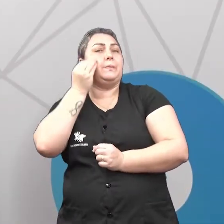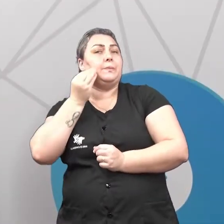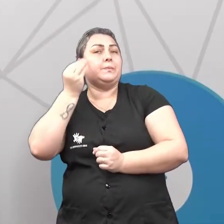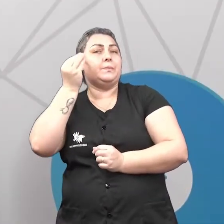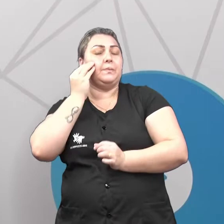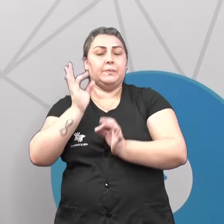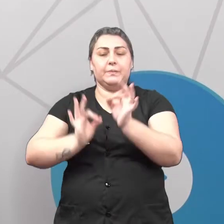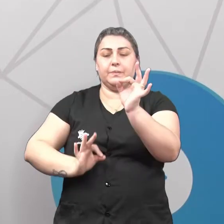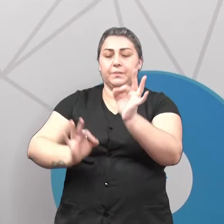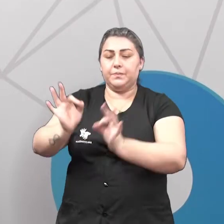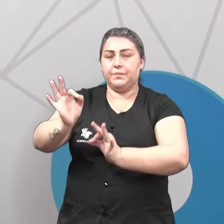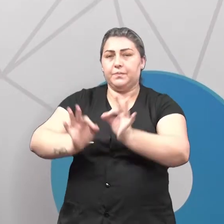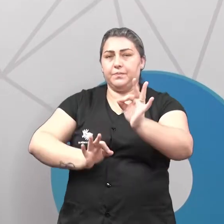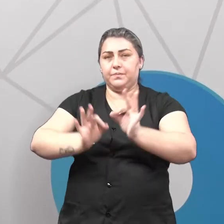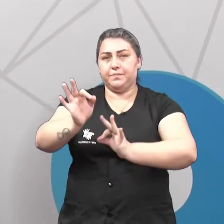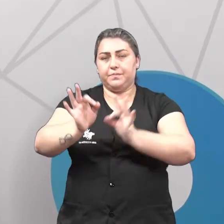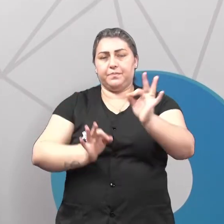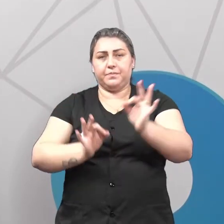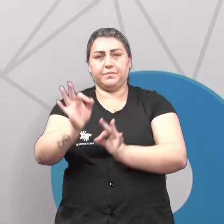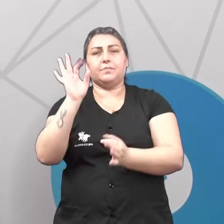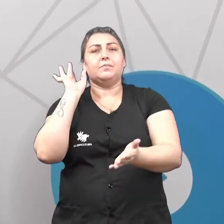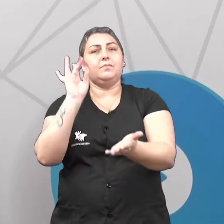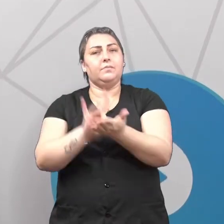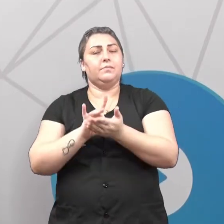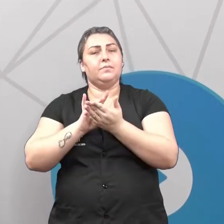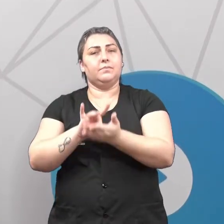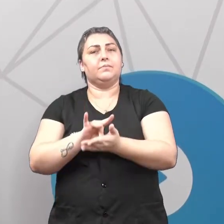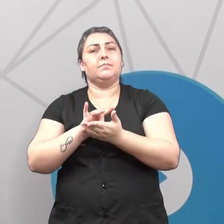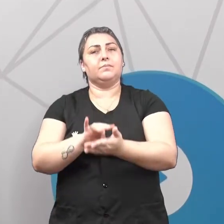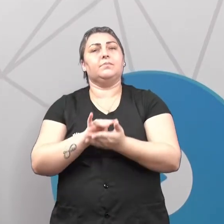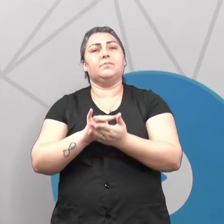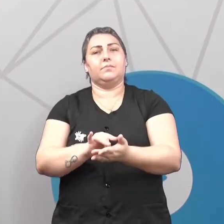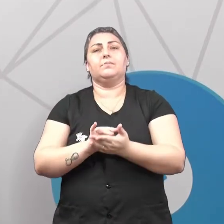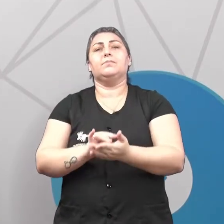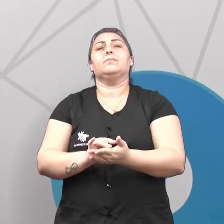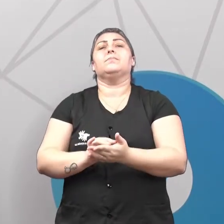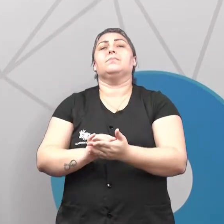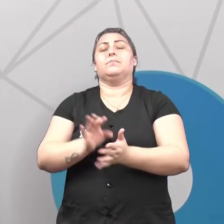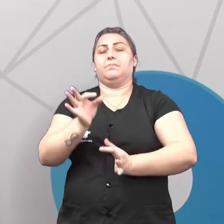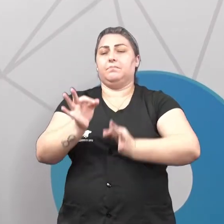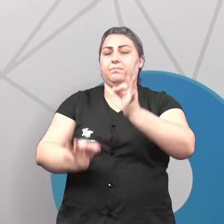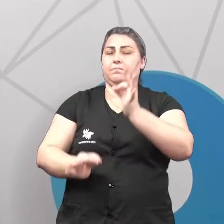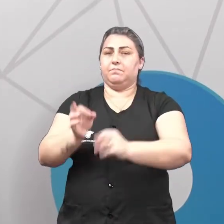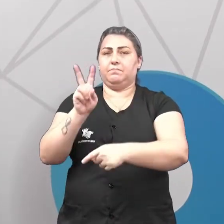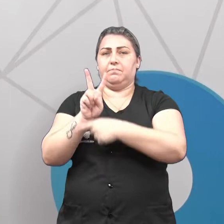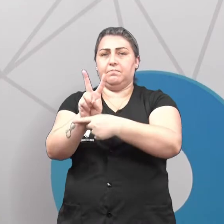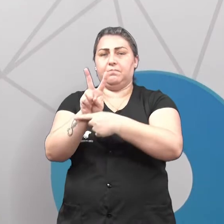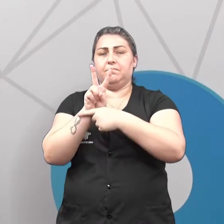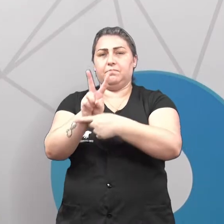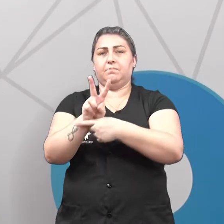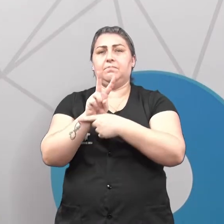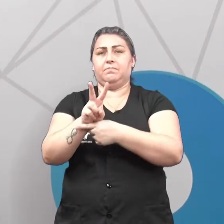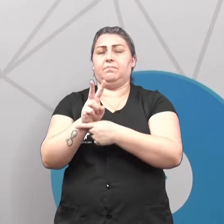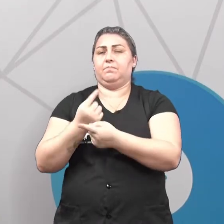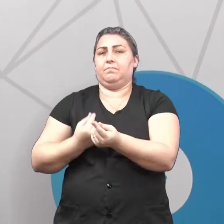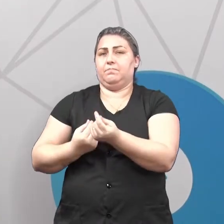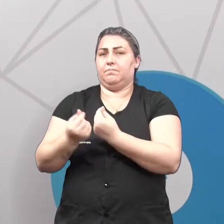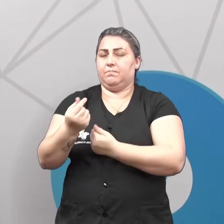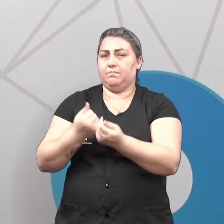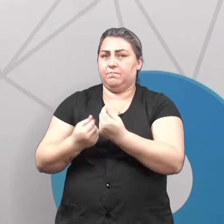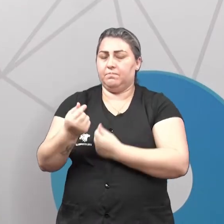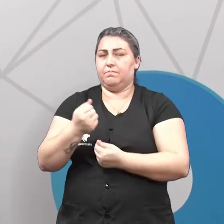tentar organizar de forma a justiça, a defesa, as